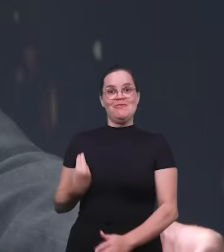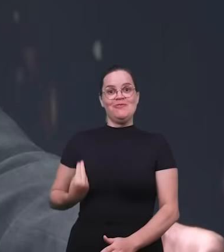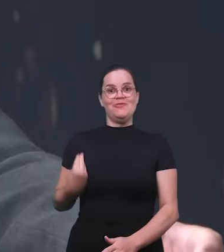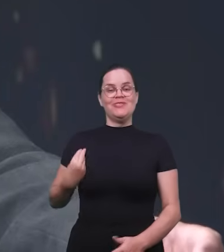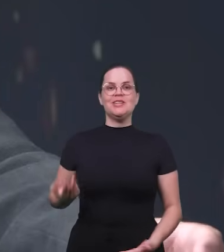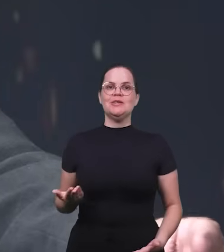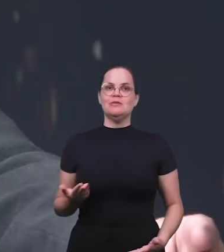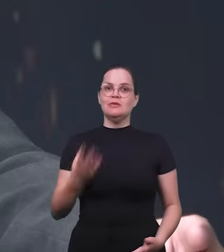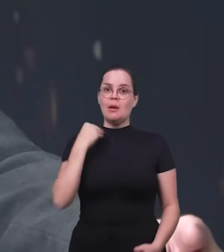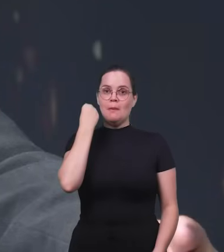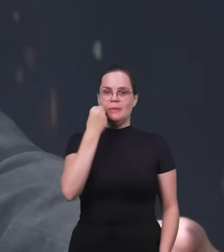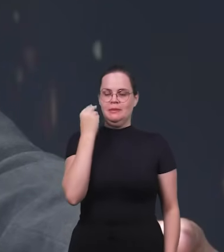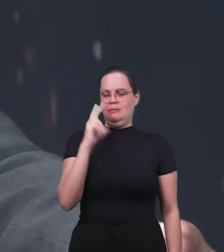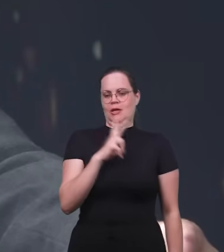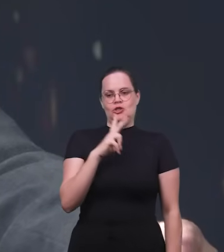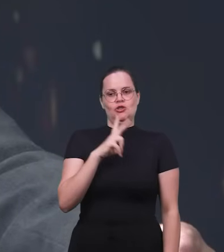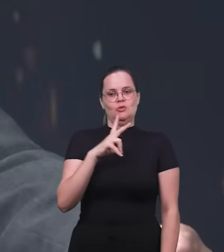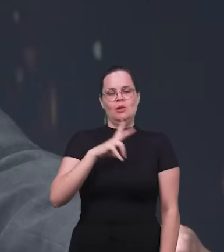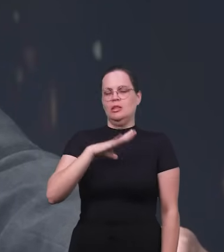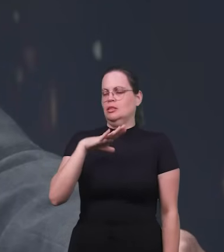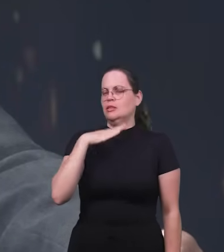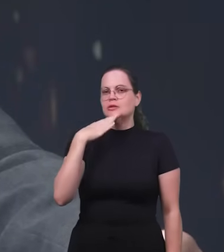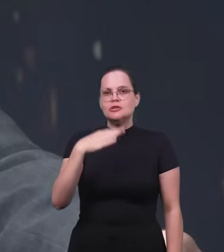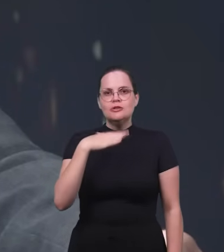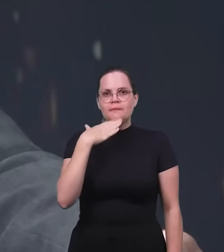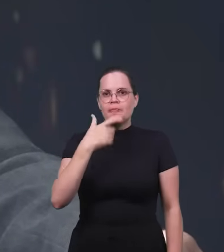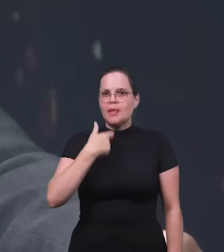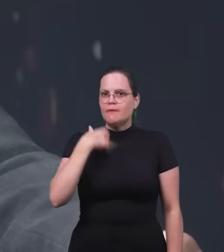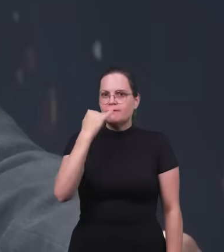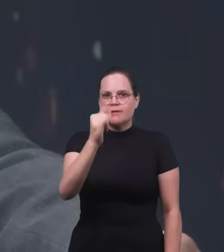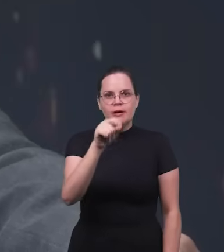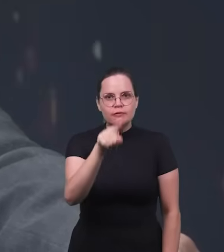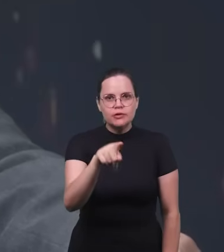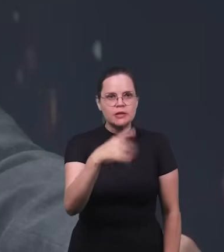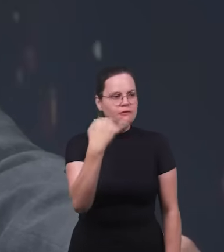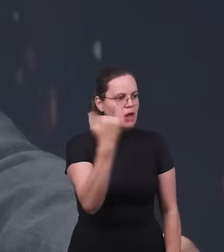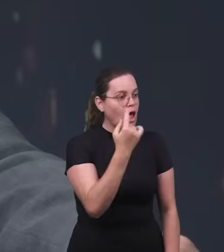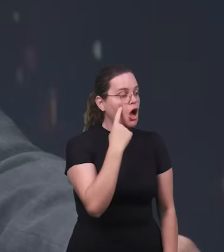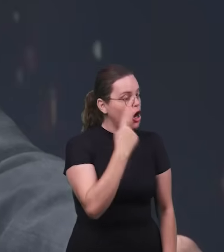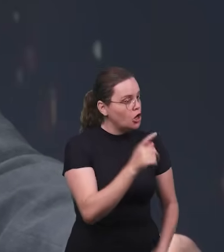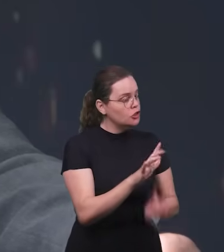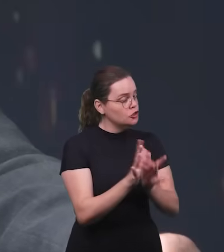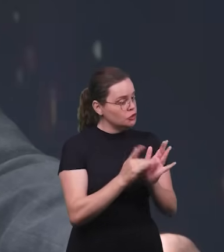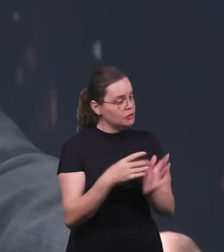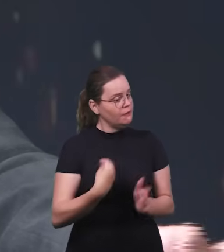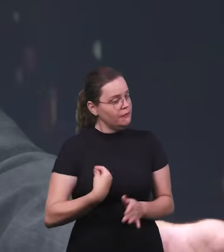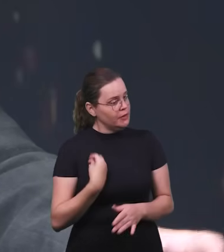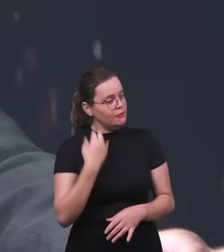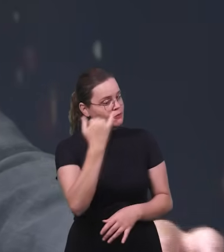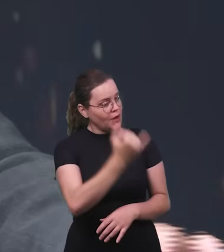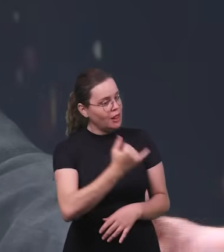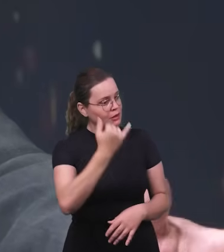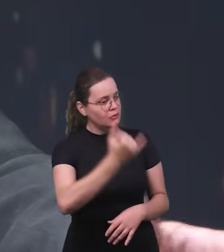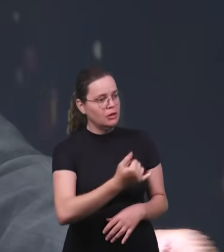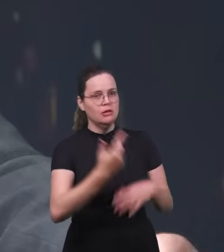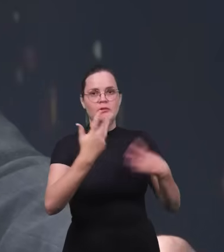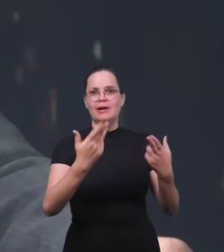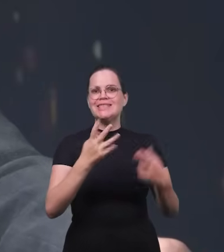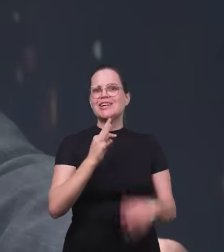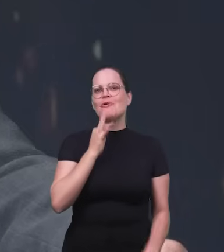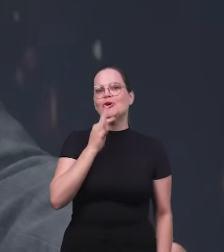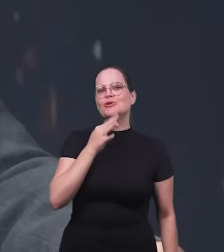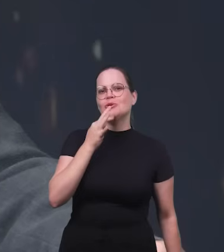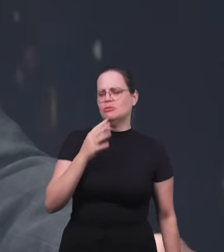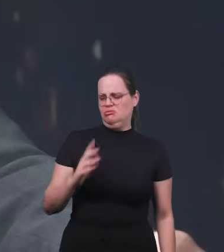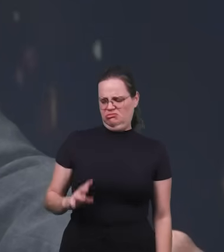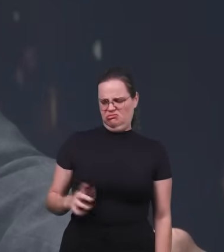uma experiência pessoal, não adianta eu querer falar para o meu irmão, Jesus está vivo, Jesus falou, aí vai fazer igual Tomé, não acredito. Se eu